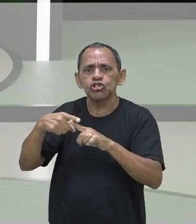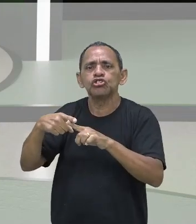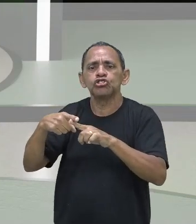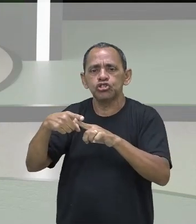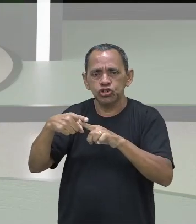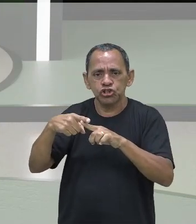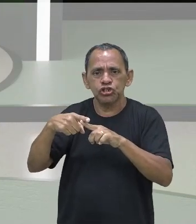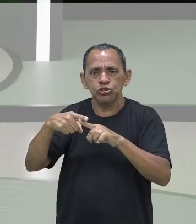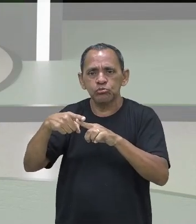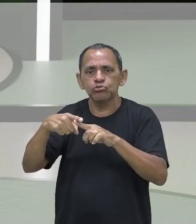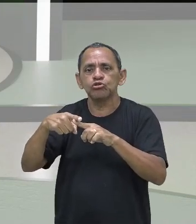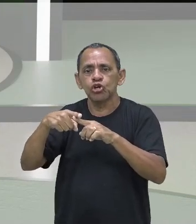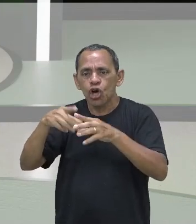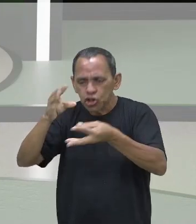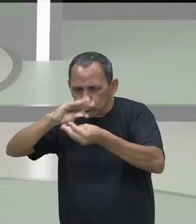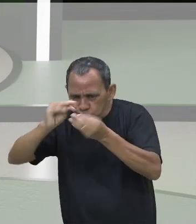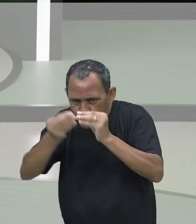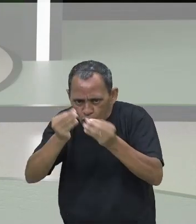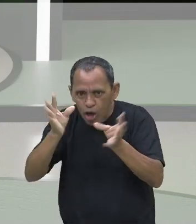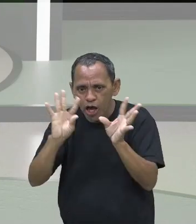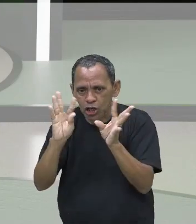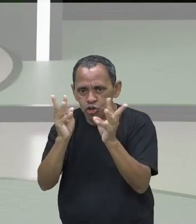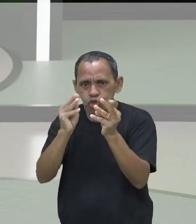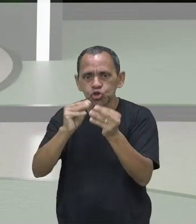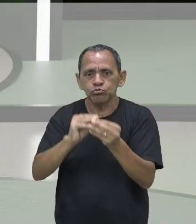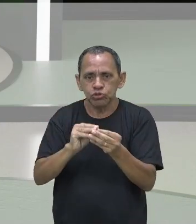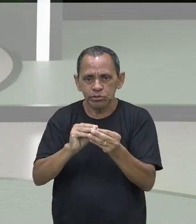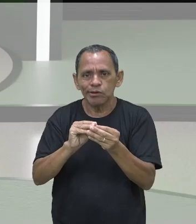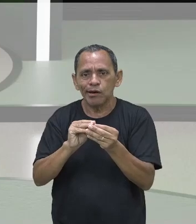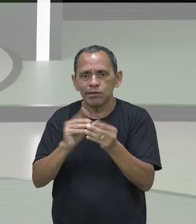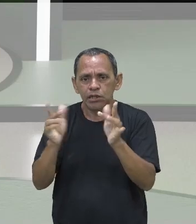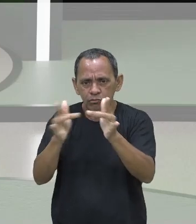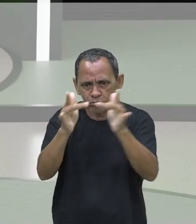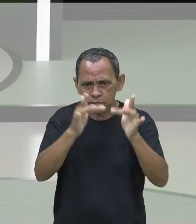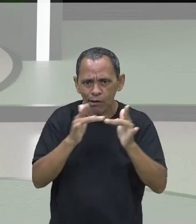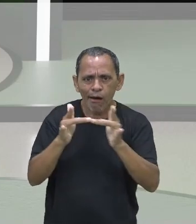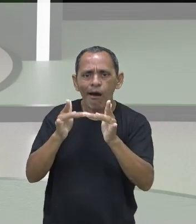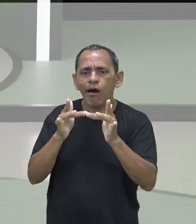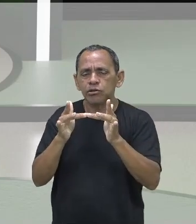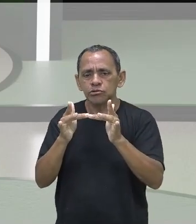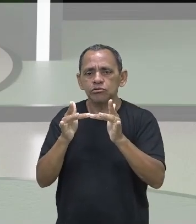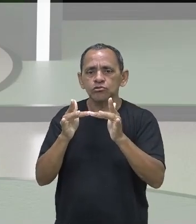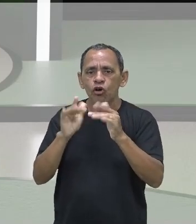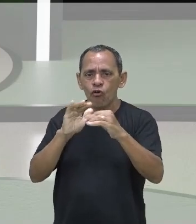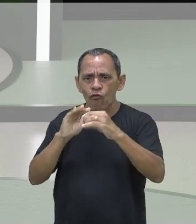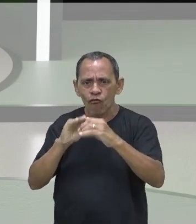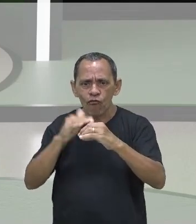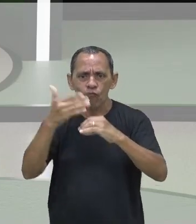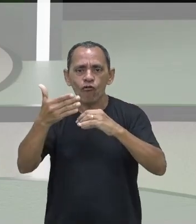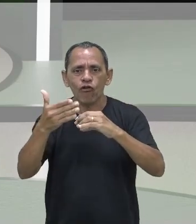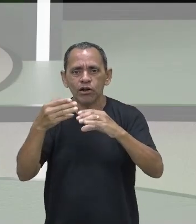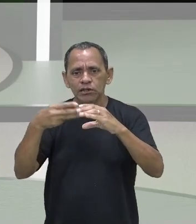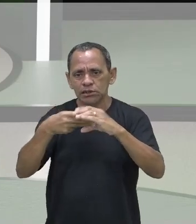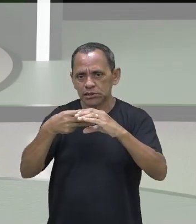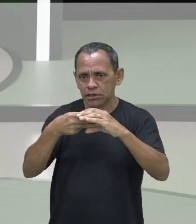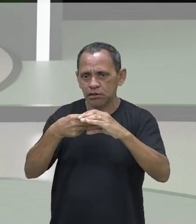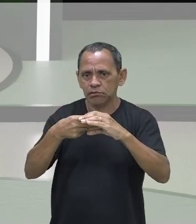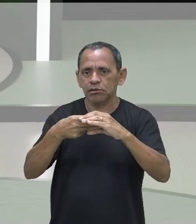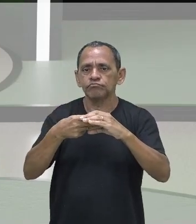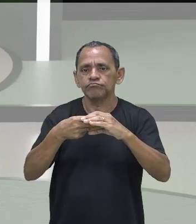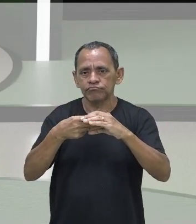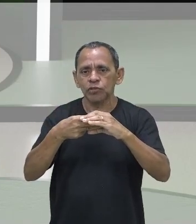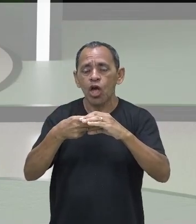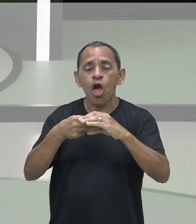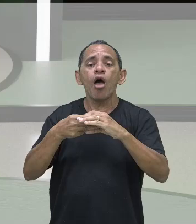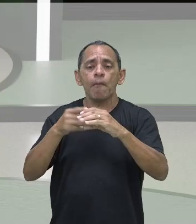solutos, de substâncias que estão em contato com o meio extracelular. Essas substâncias, elas podem